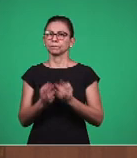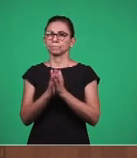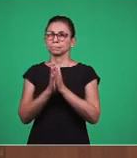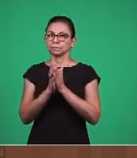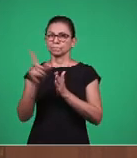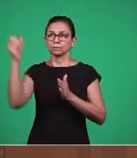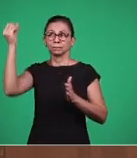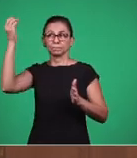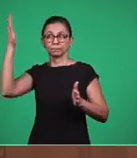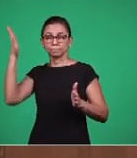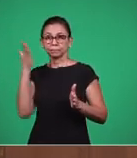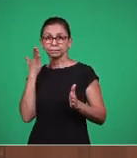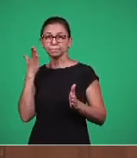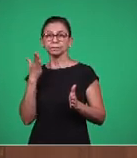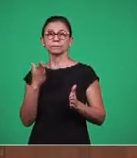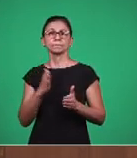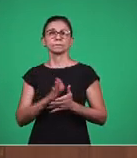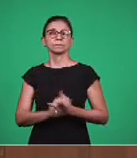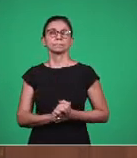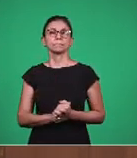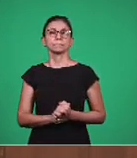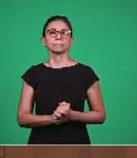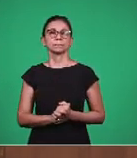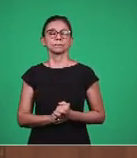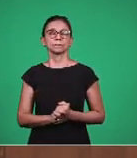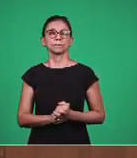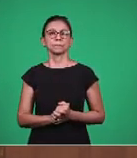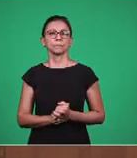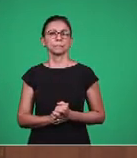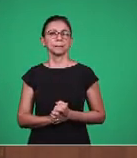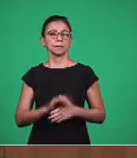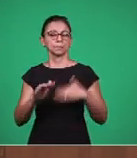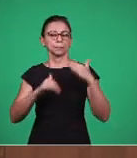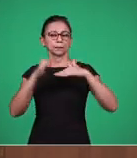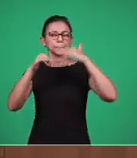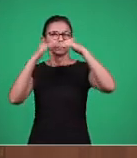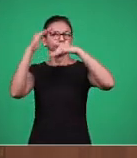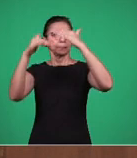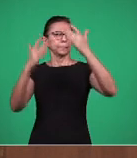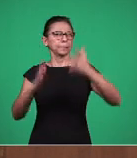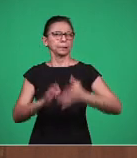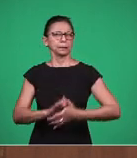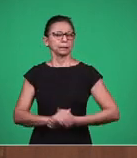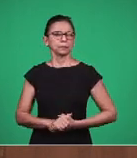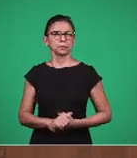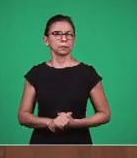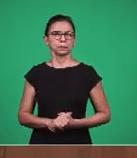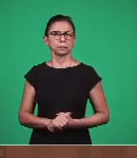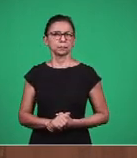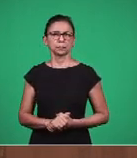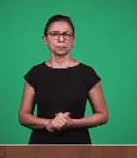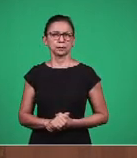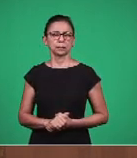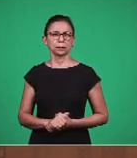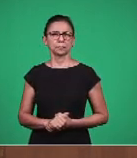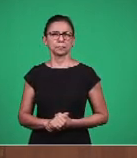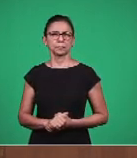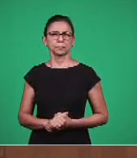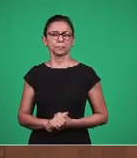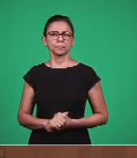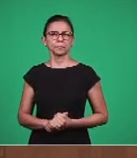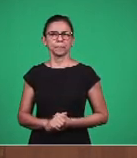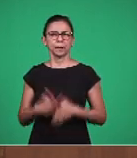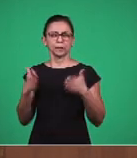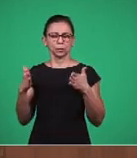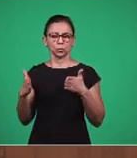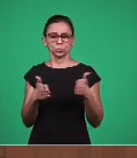palavra revelada é dinâmica. É aquilo que está no caminho. Que está no